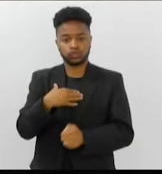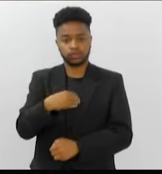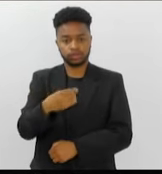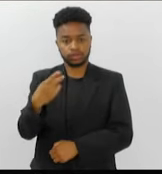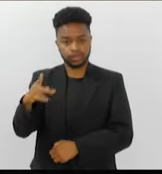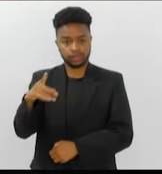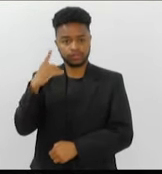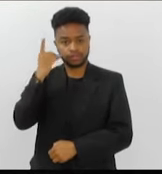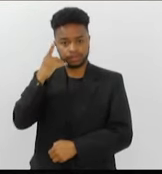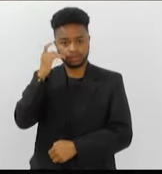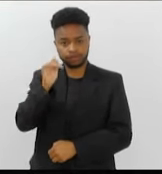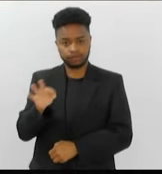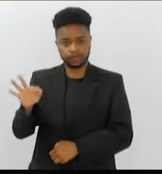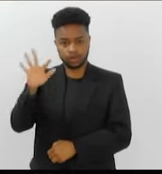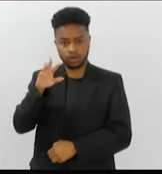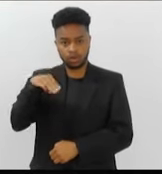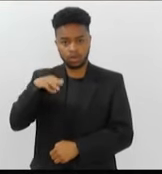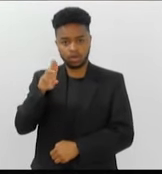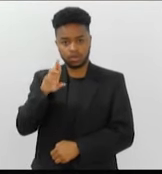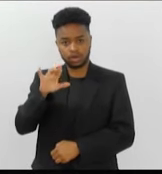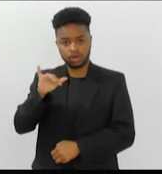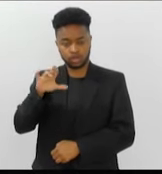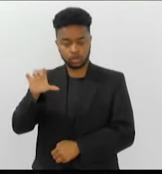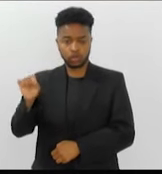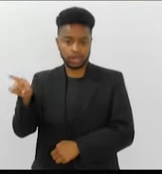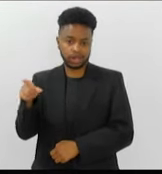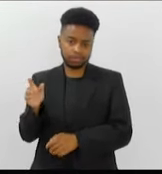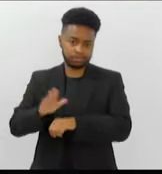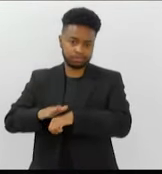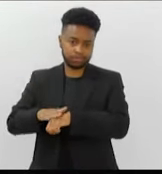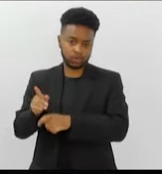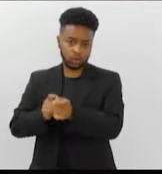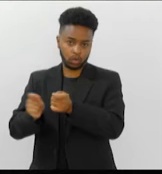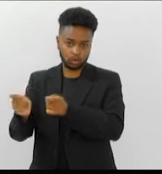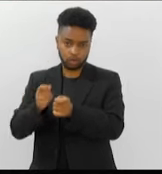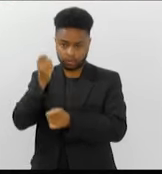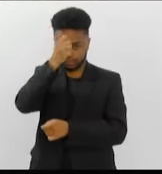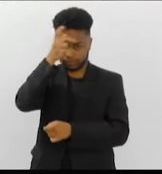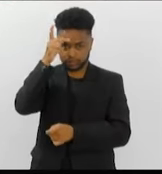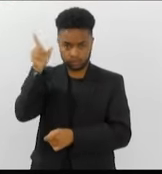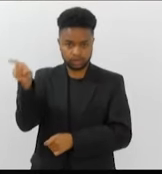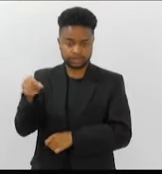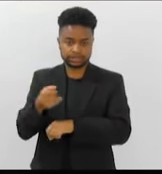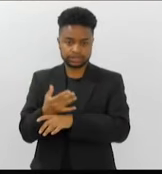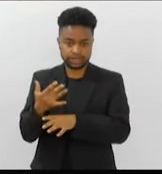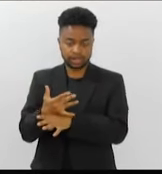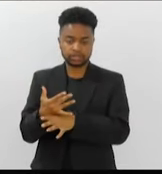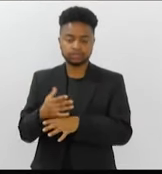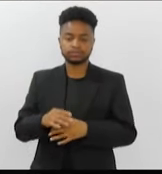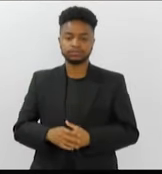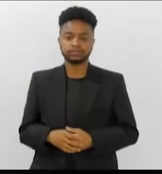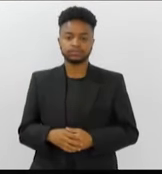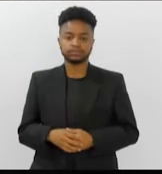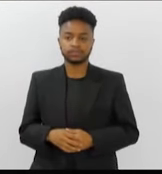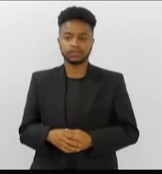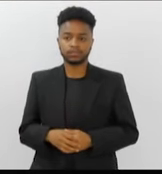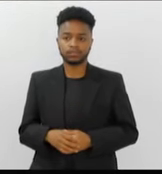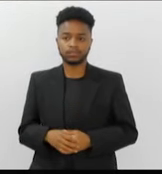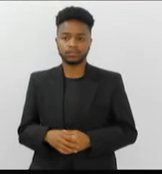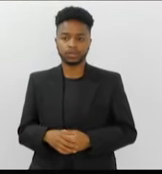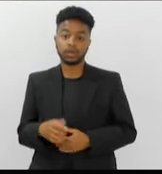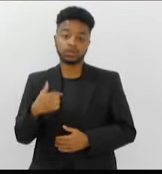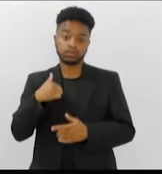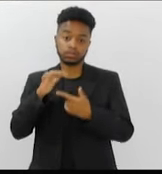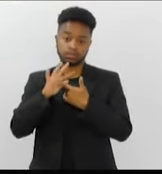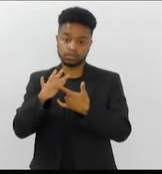que é realmente quem de fato manda na prefeitura de Itaperuna, ele simplesmente, dados que eu vou